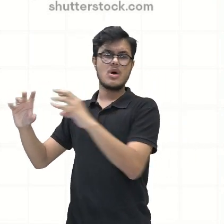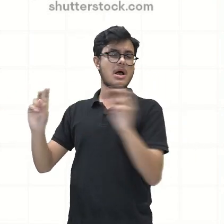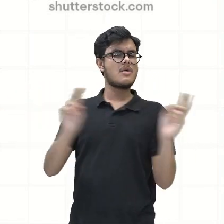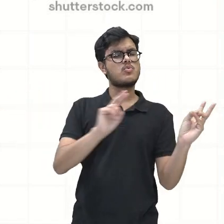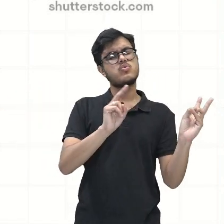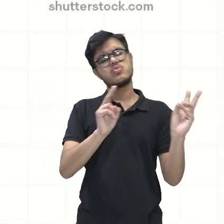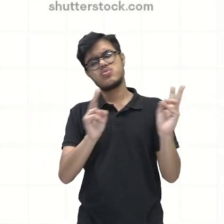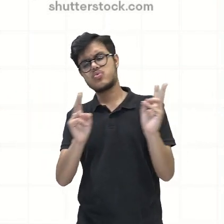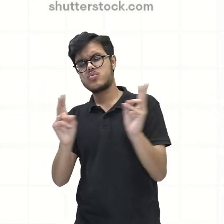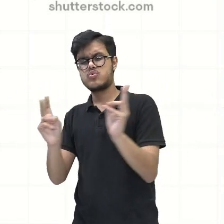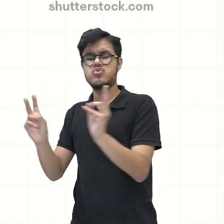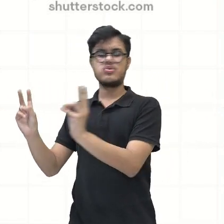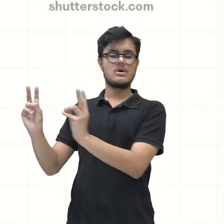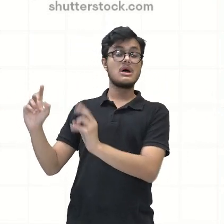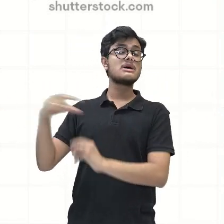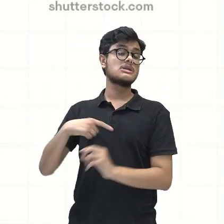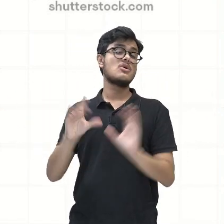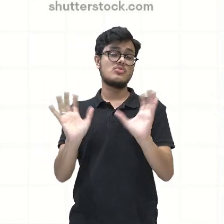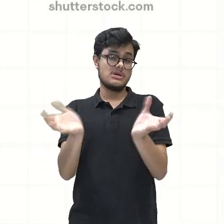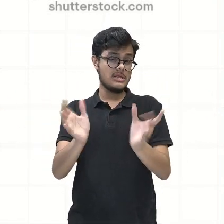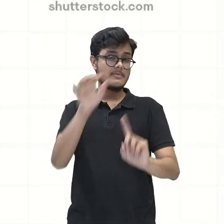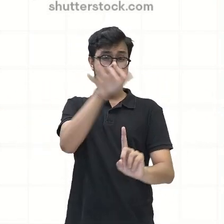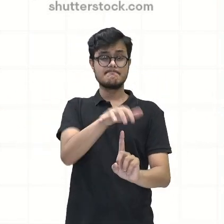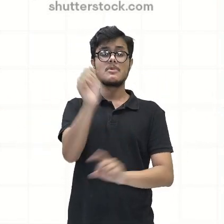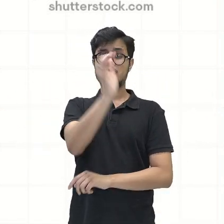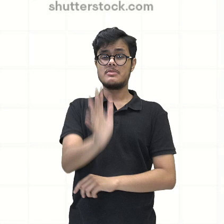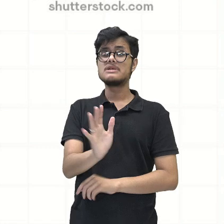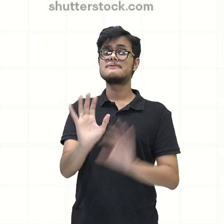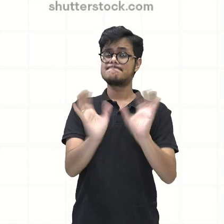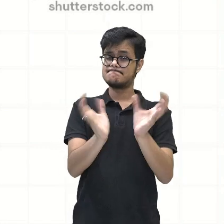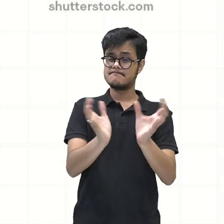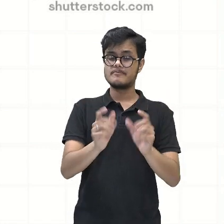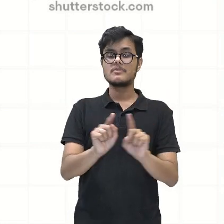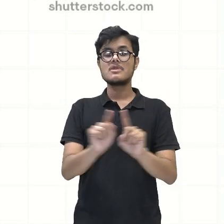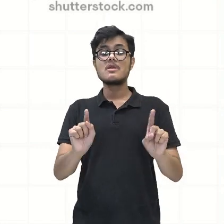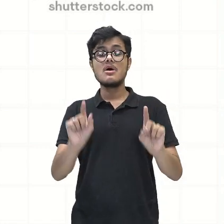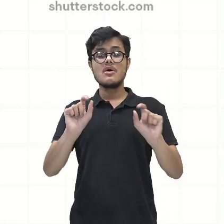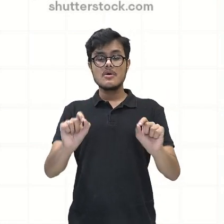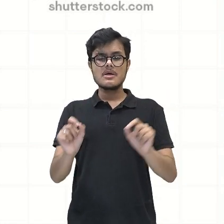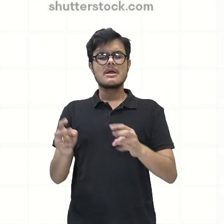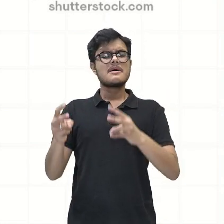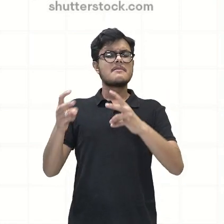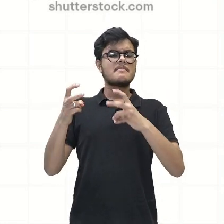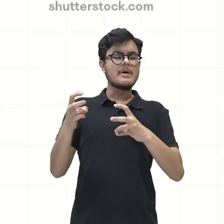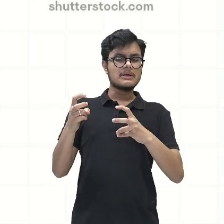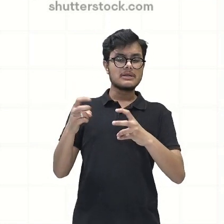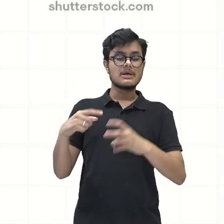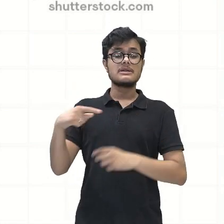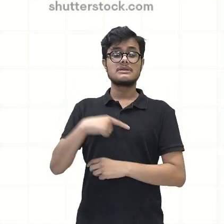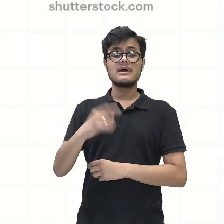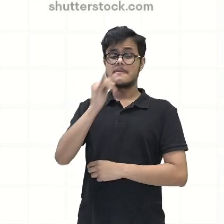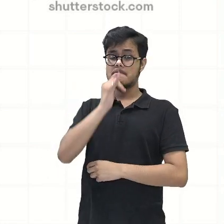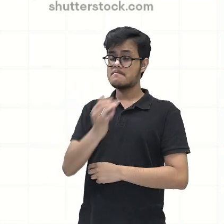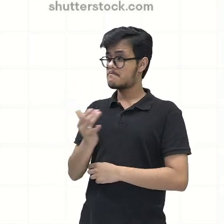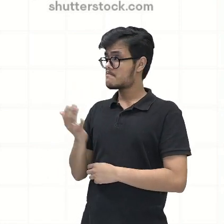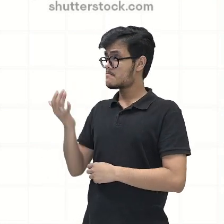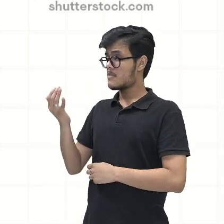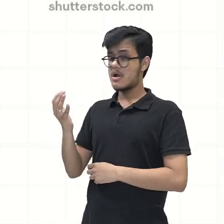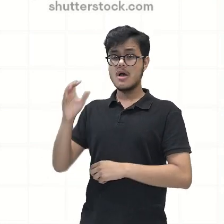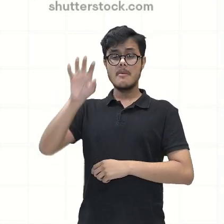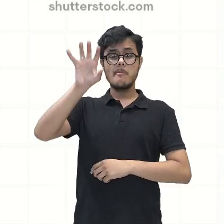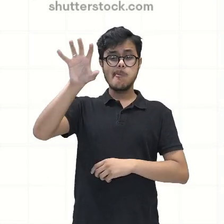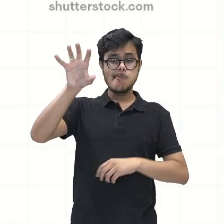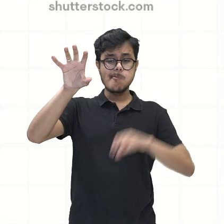e influenciam nos tipos de clima do Brasil. E aí a gente dá uma olhada aqui nos nas massas de ar que atuam no